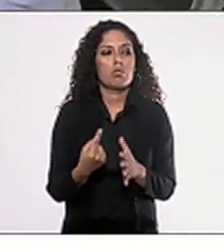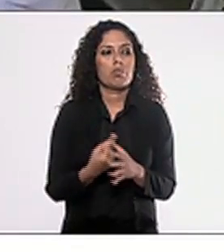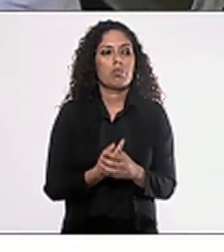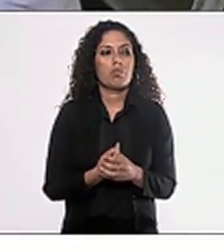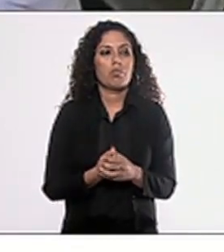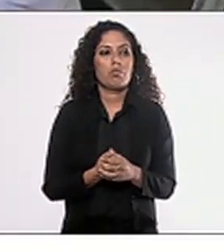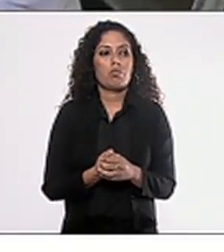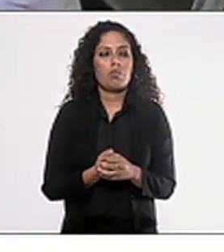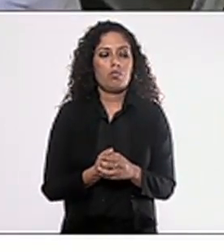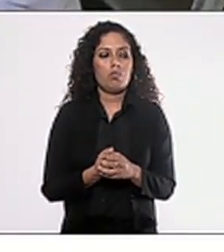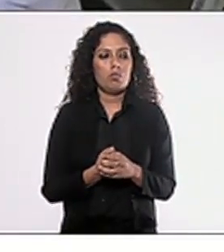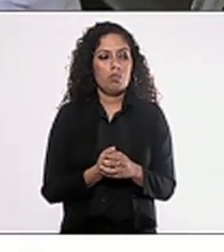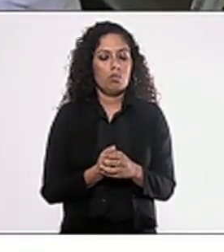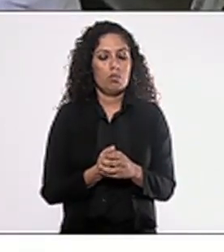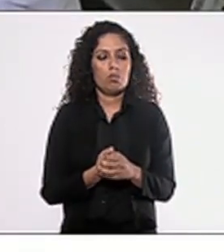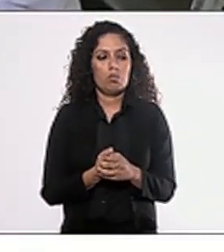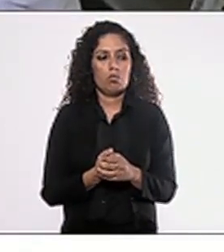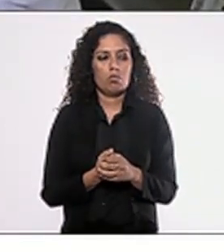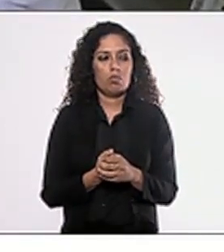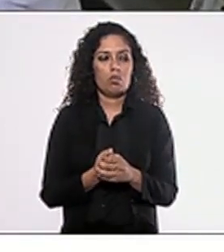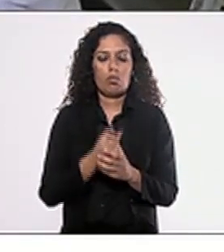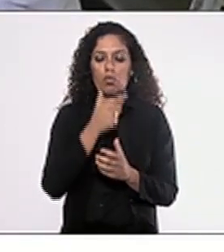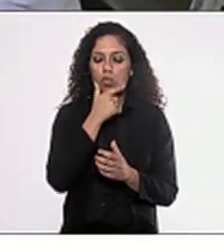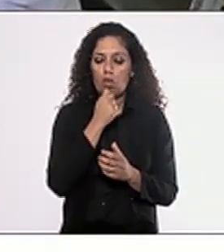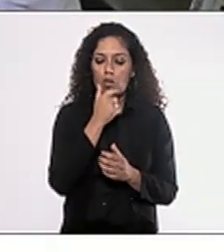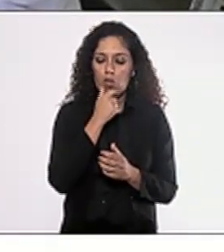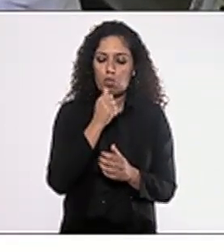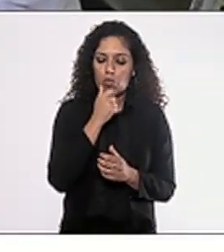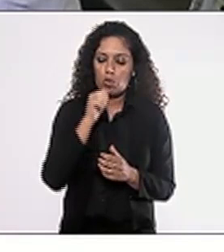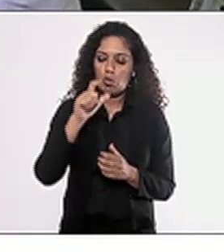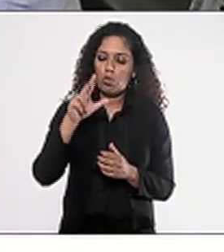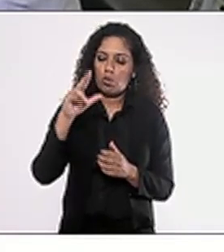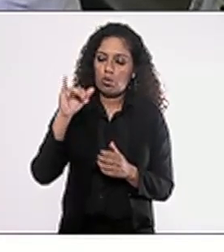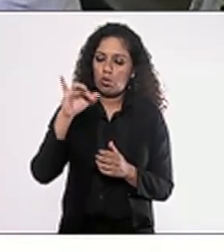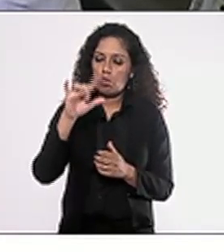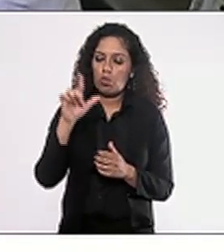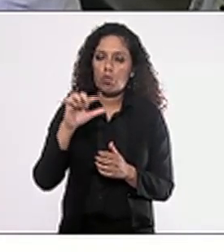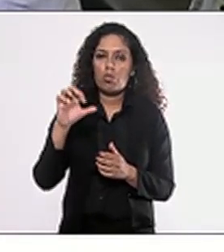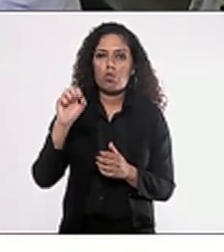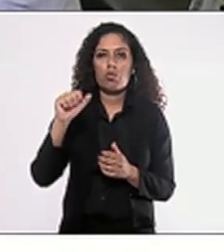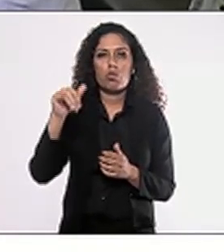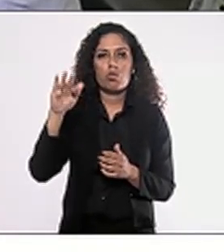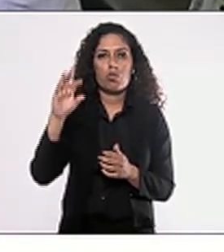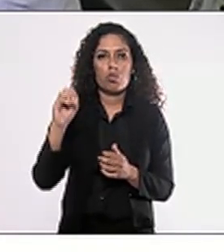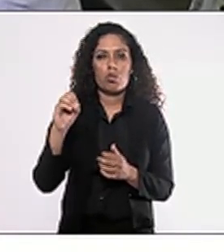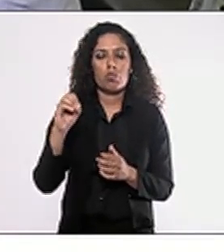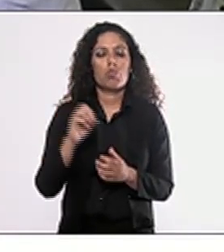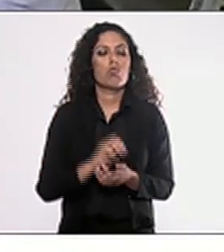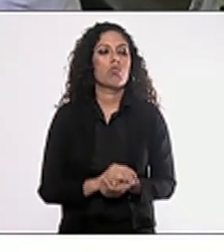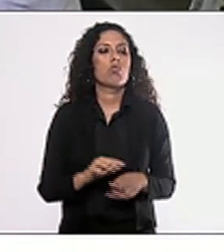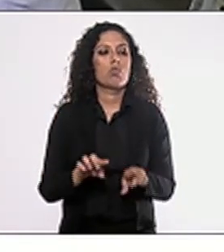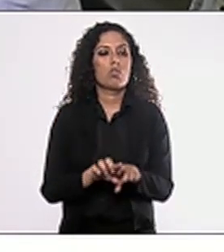maravilha, Hugo Albertinho da Silva e o senhor Luiz Cláudio Drummond.